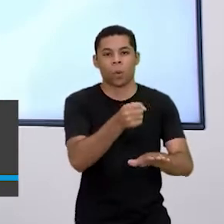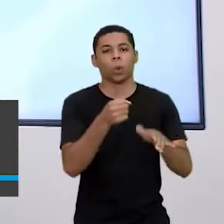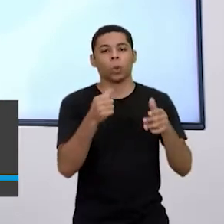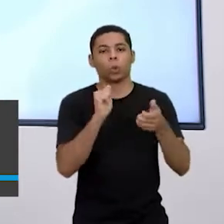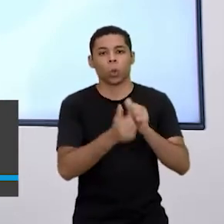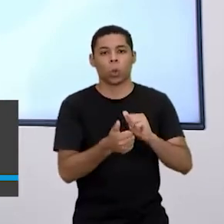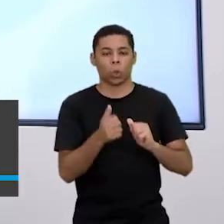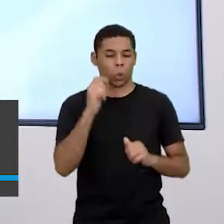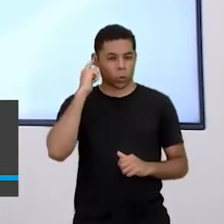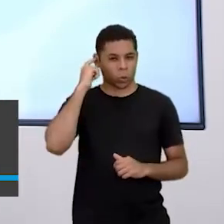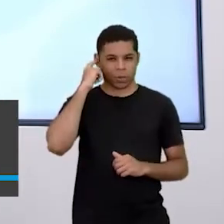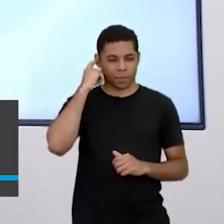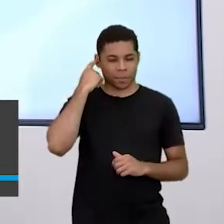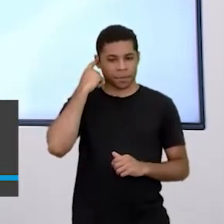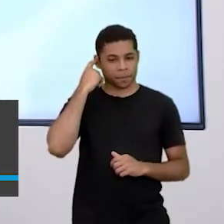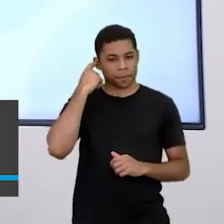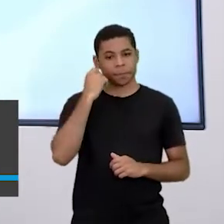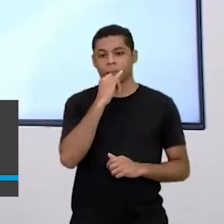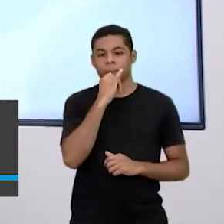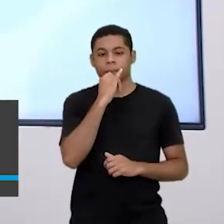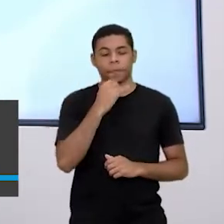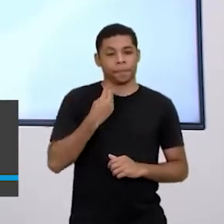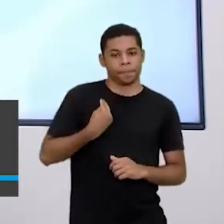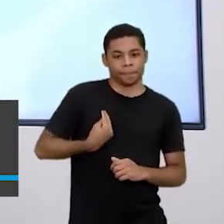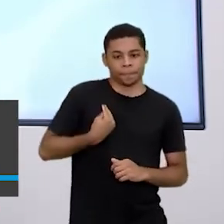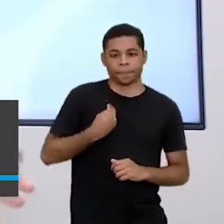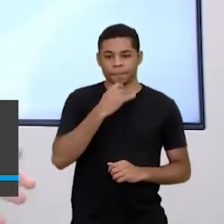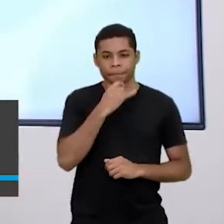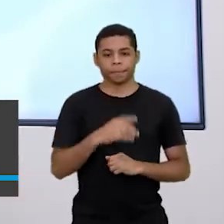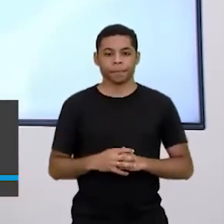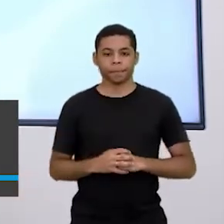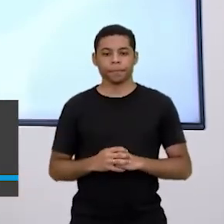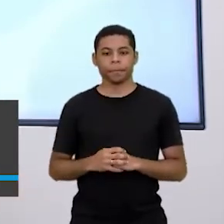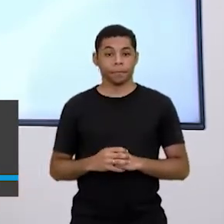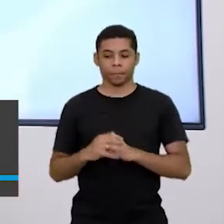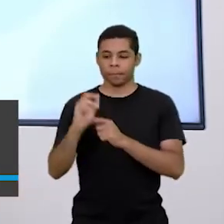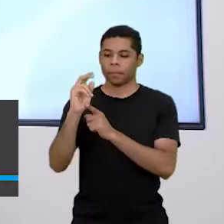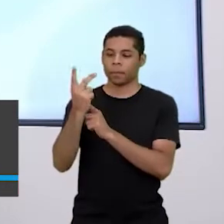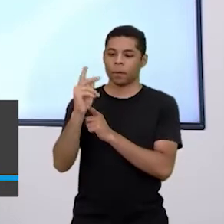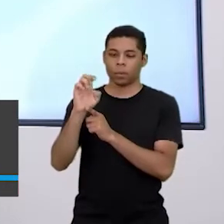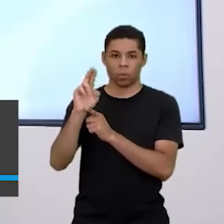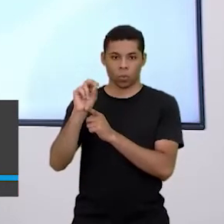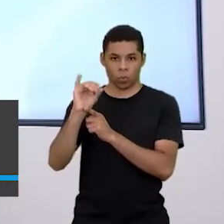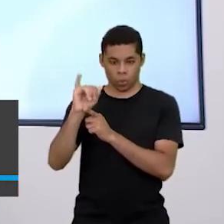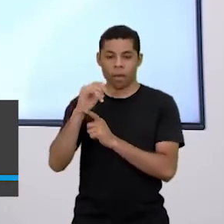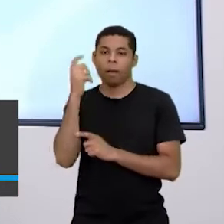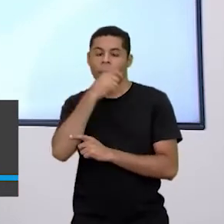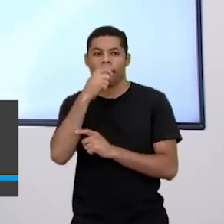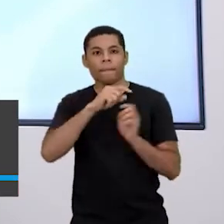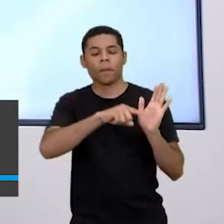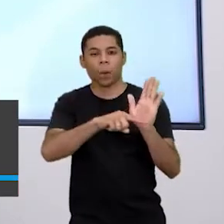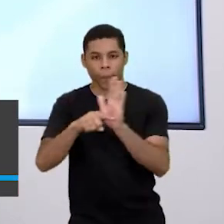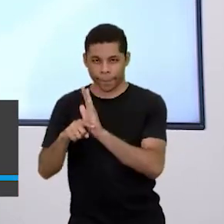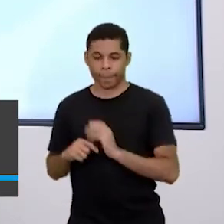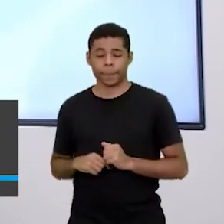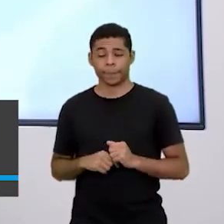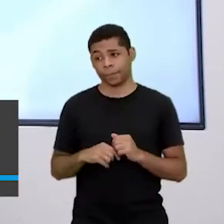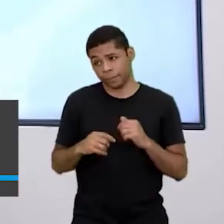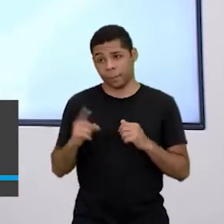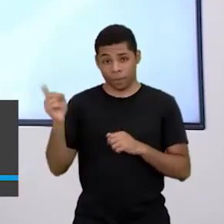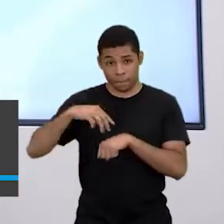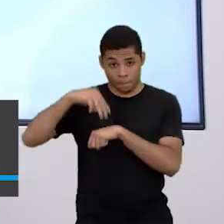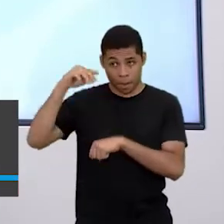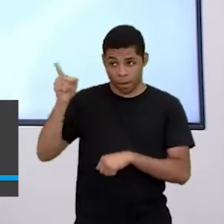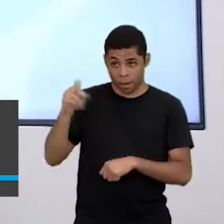né? Que a gente pega lá na jornada do herói, né? Os grandes mestres, eles geralmente